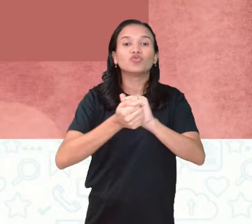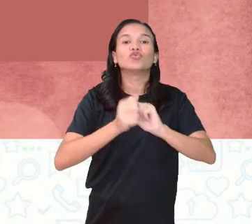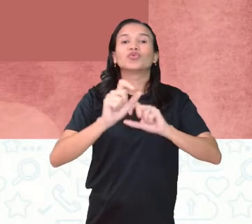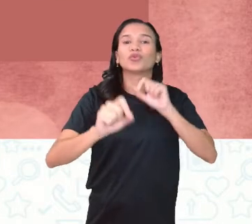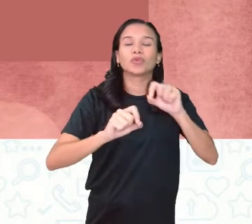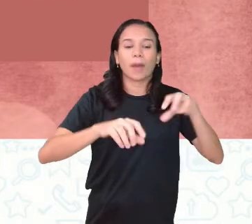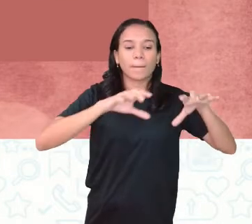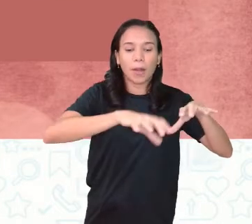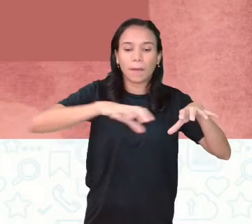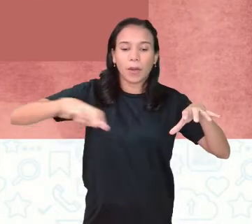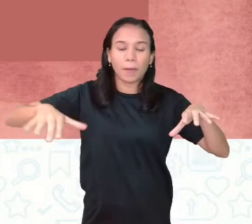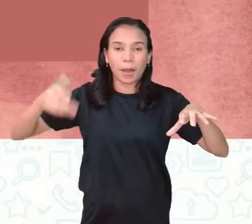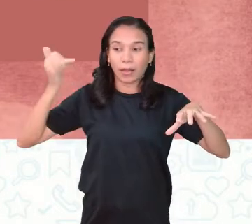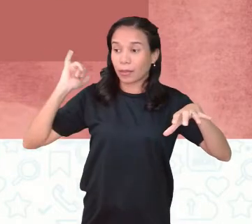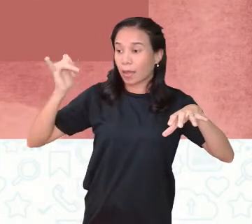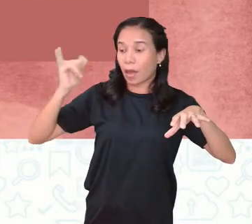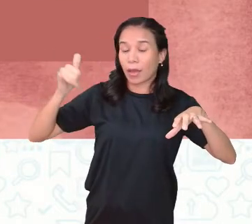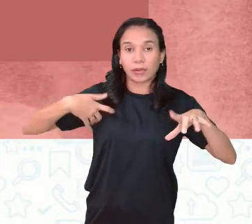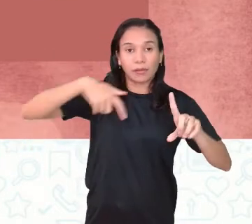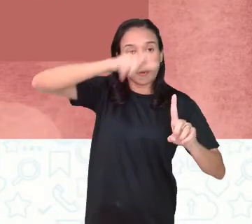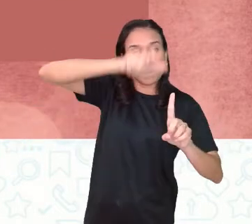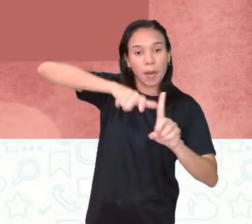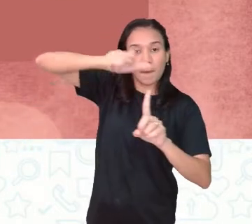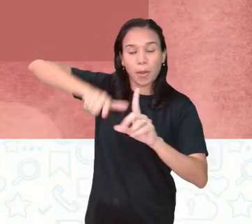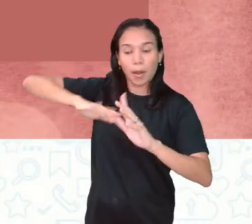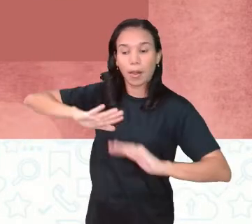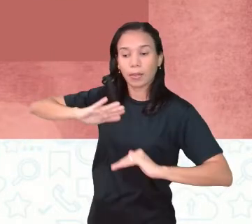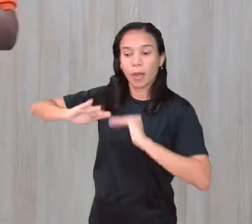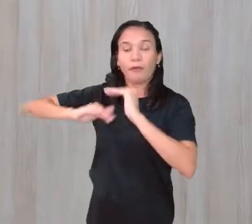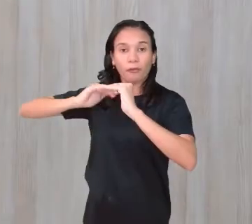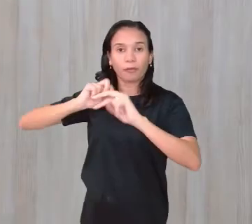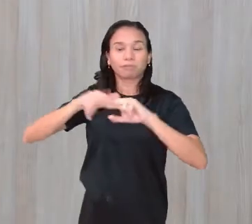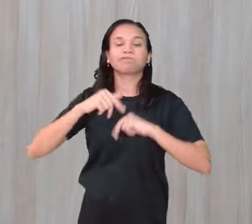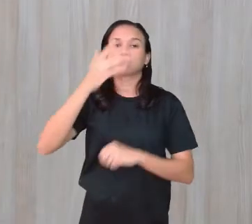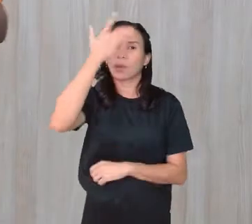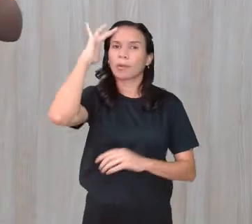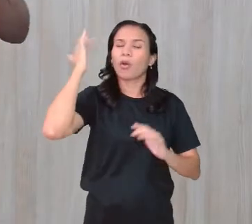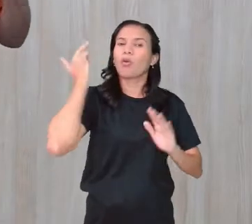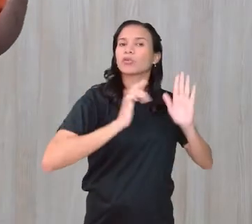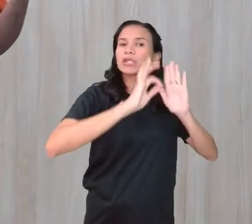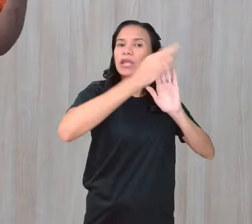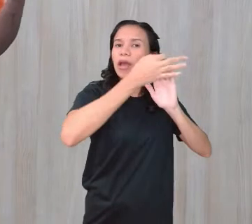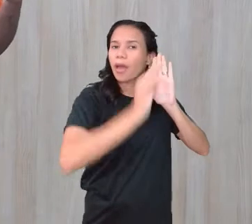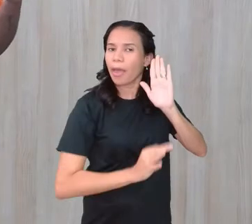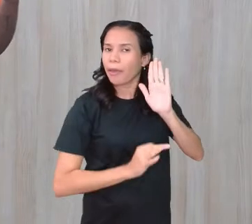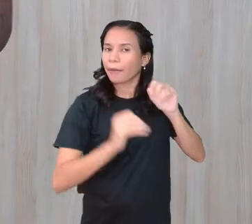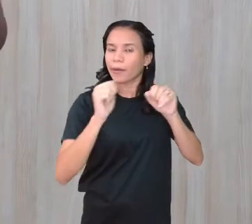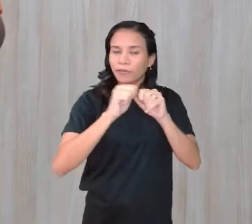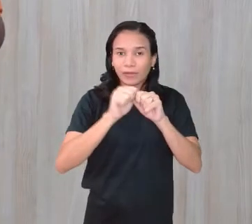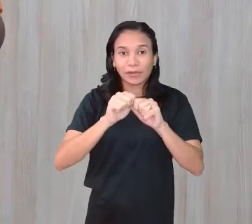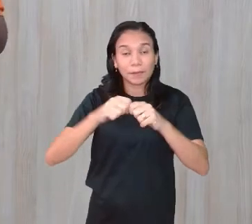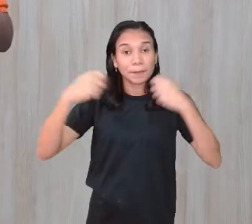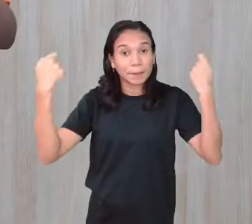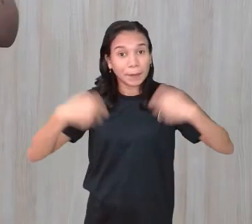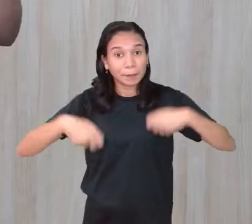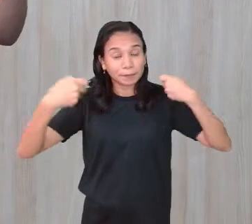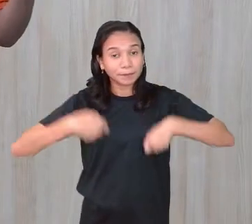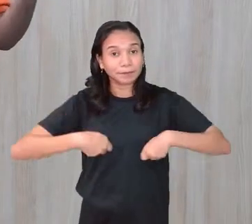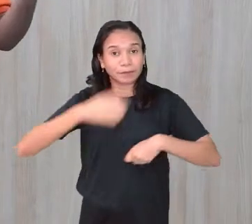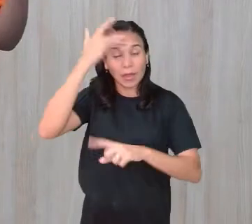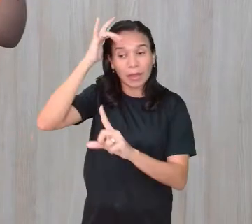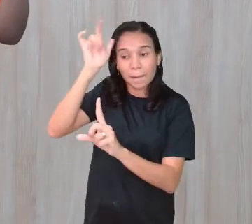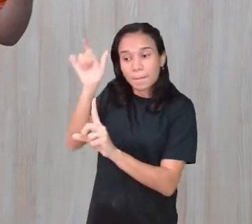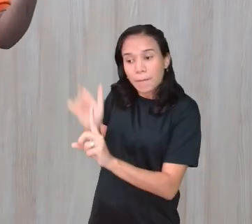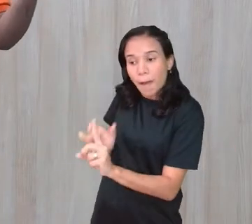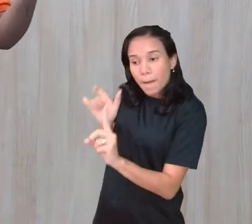entre os elementos da narrativa e os seus desenvolvimentos. Ou seja, para que o enredo se faça na narrativa, eu vou precisar de